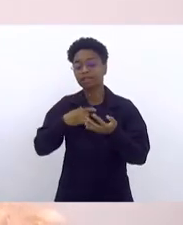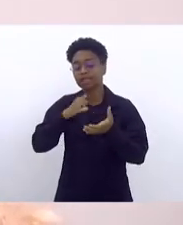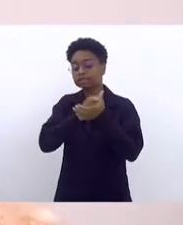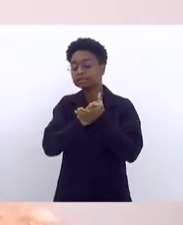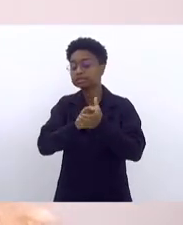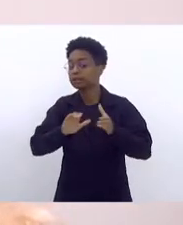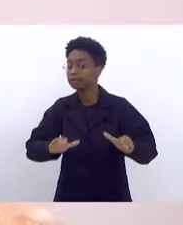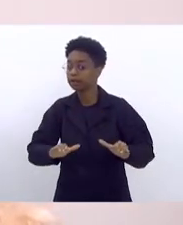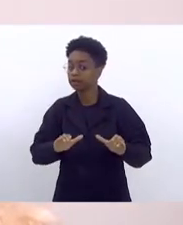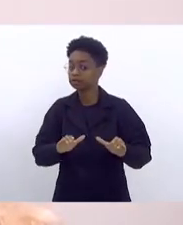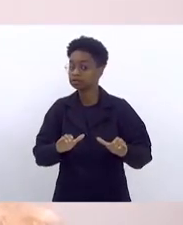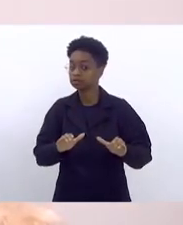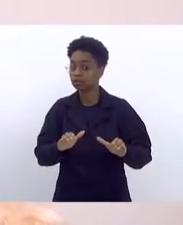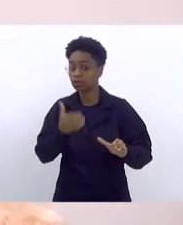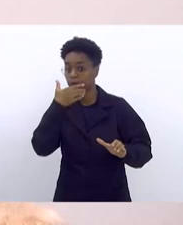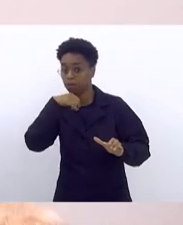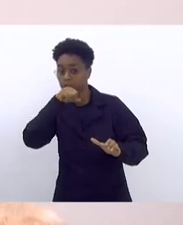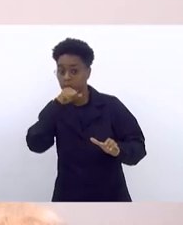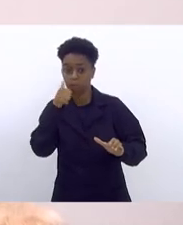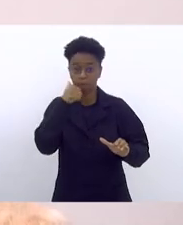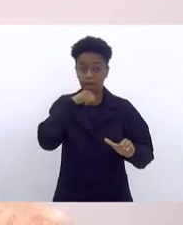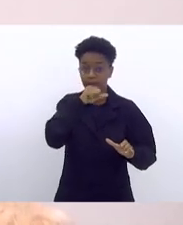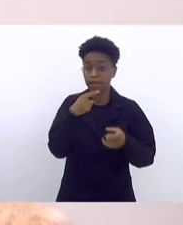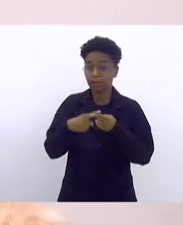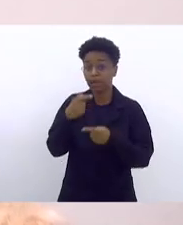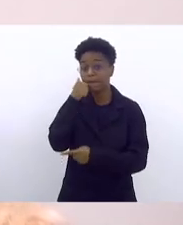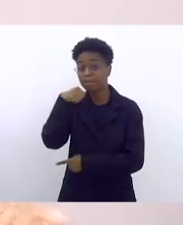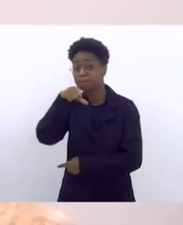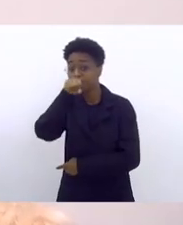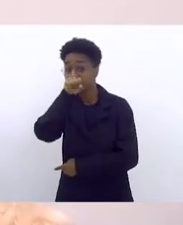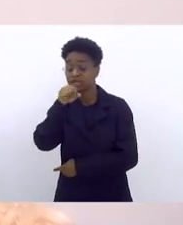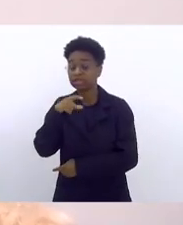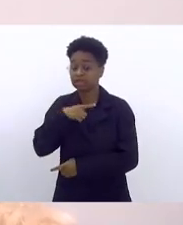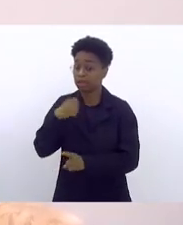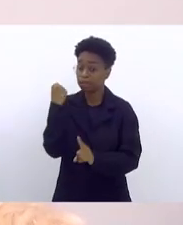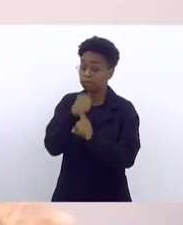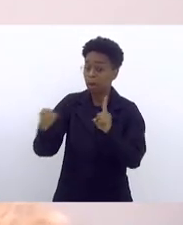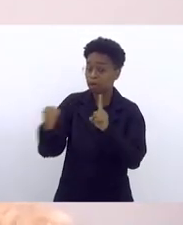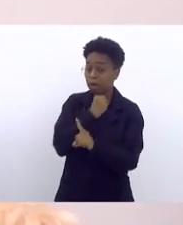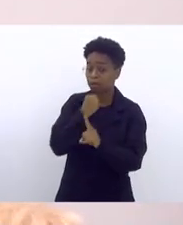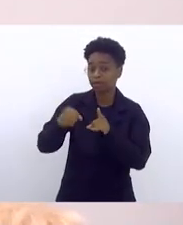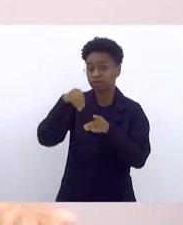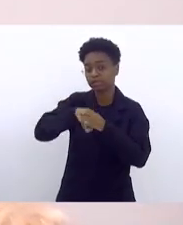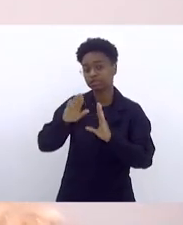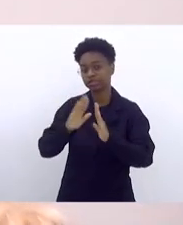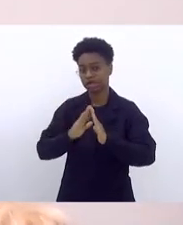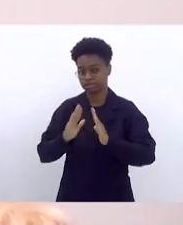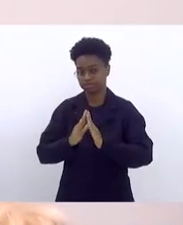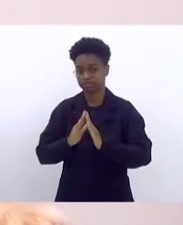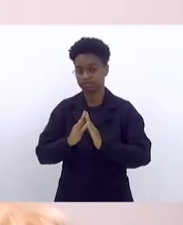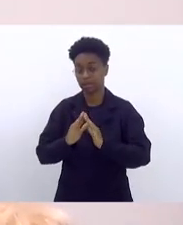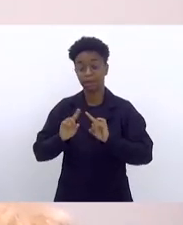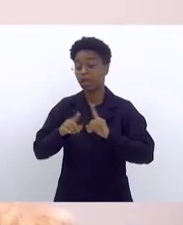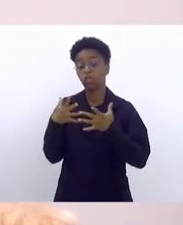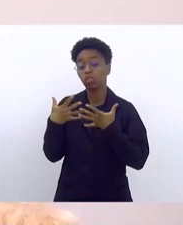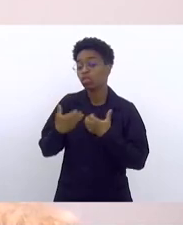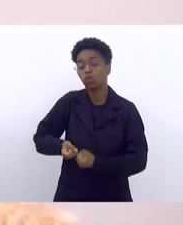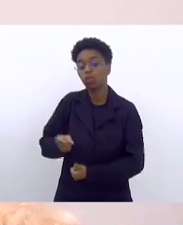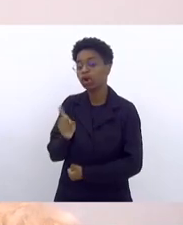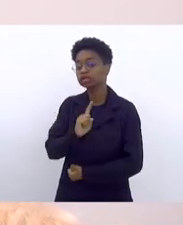dos pais porque aquela mãe sofria violência doméstica e não aceitou